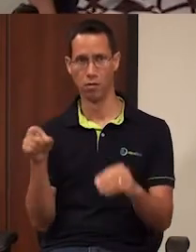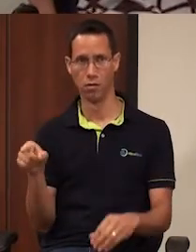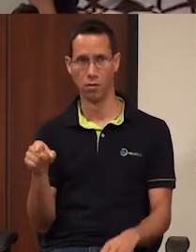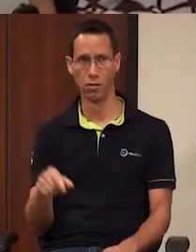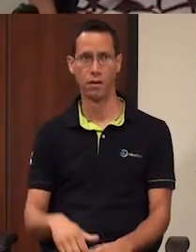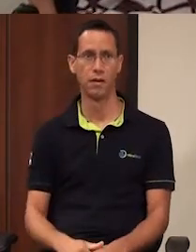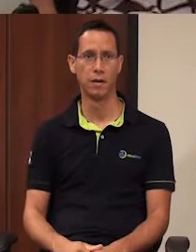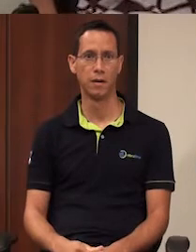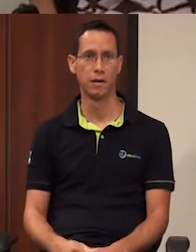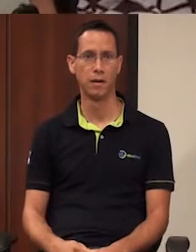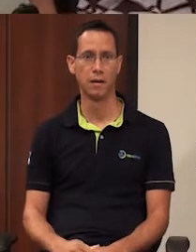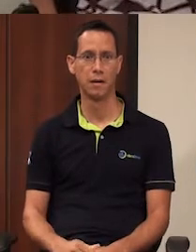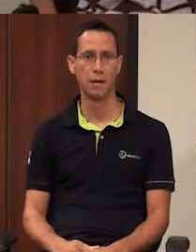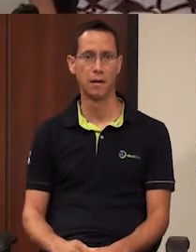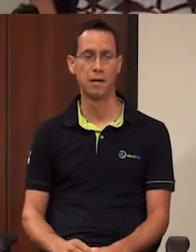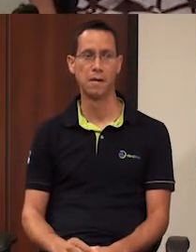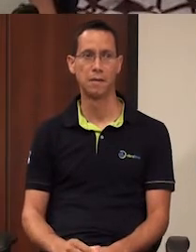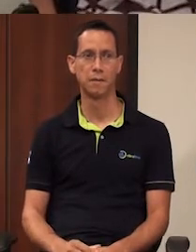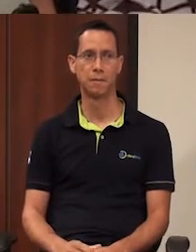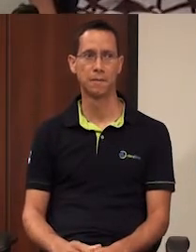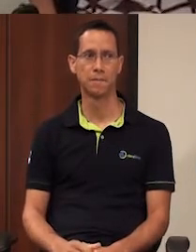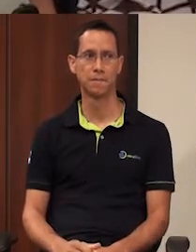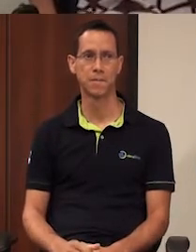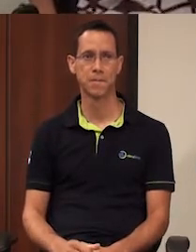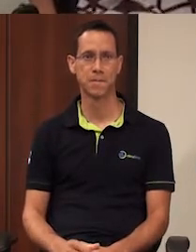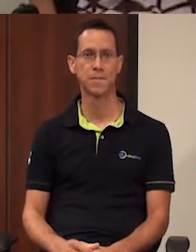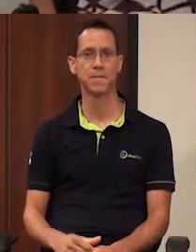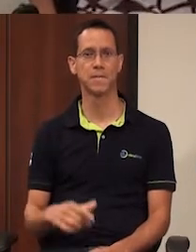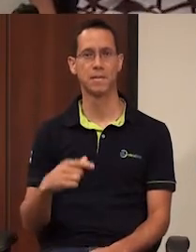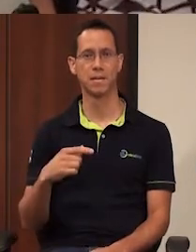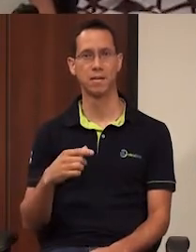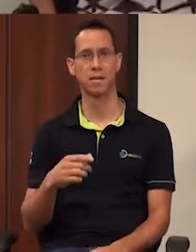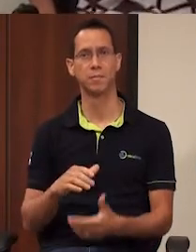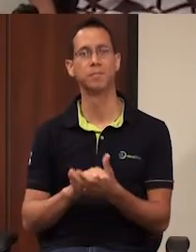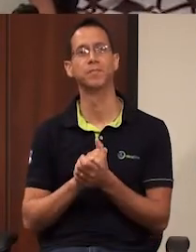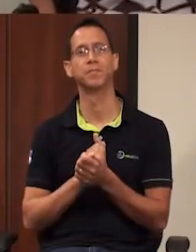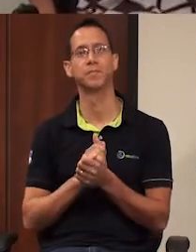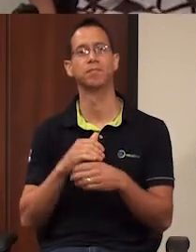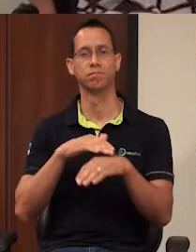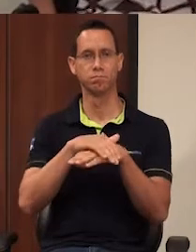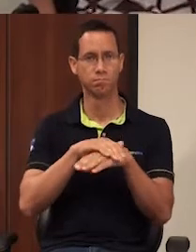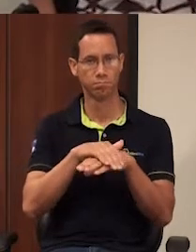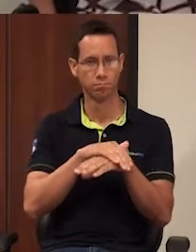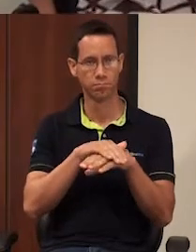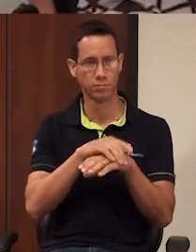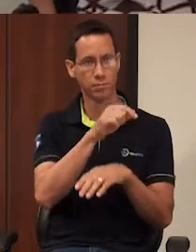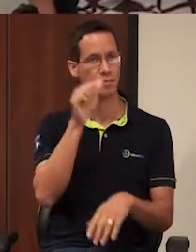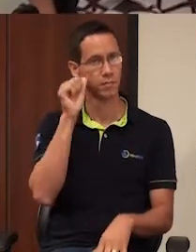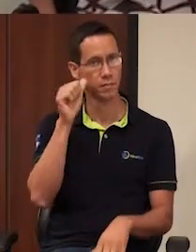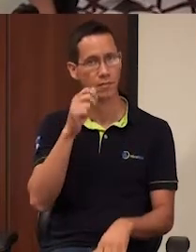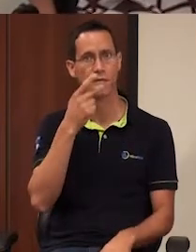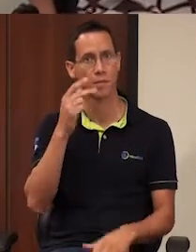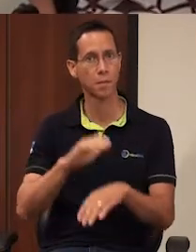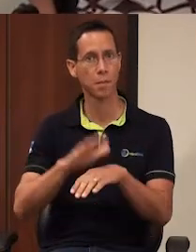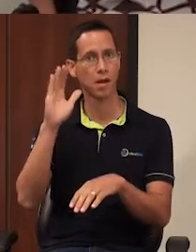Aí ela falou, né, ela tinha uma entrada muito boa com as crianças e tudo, conversava, e a menina começou a falar cada vez